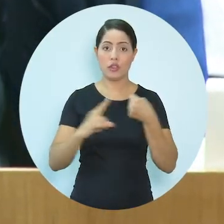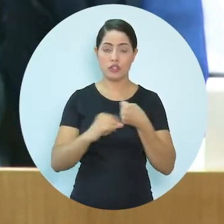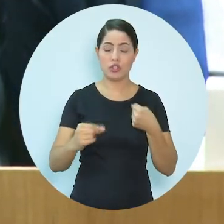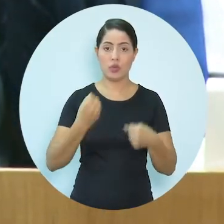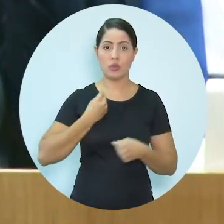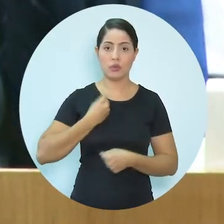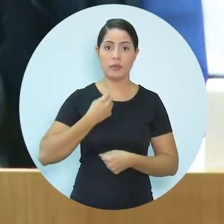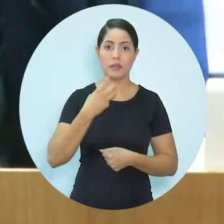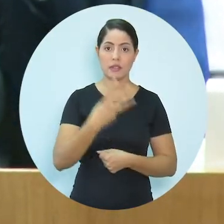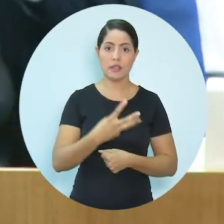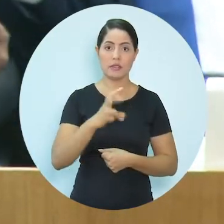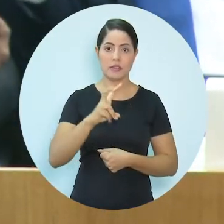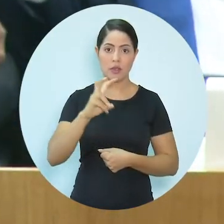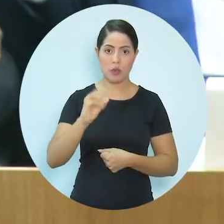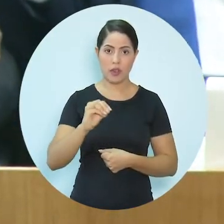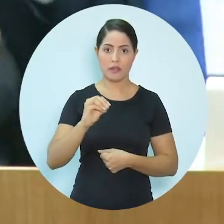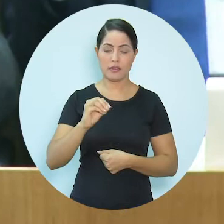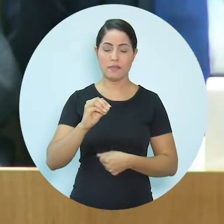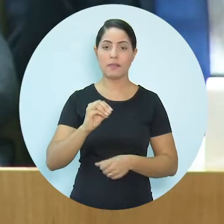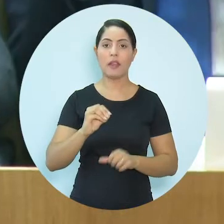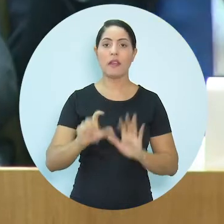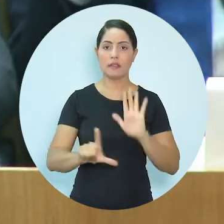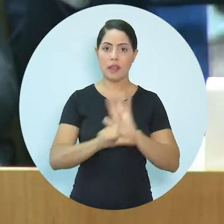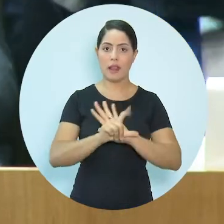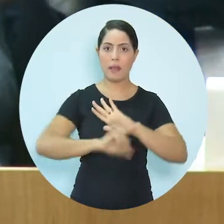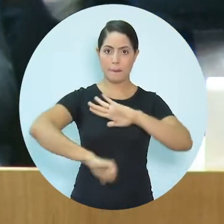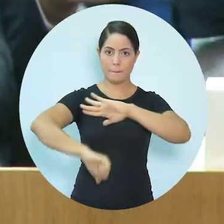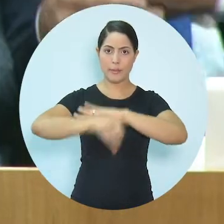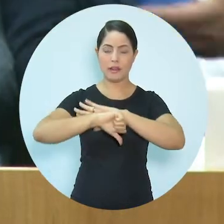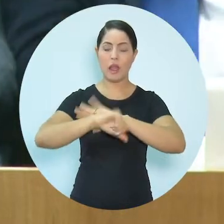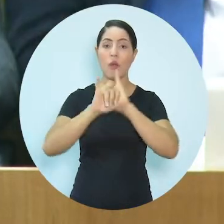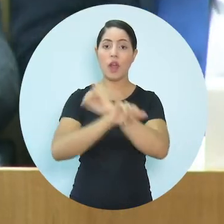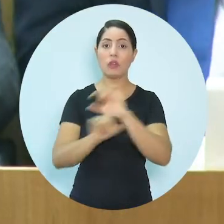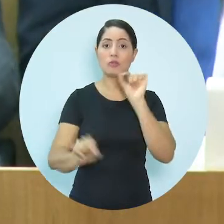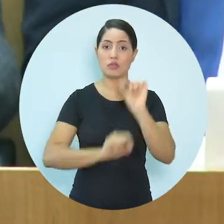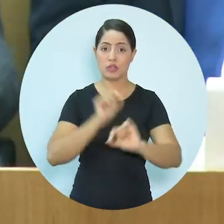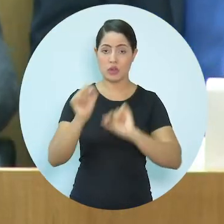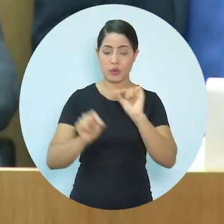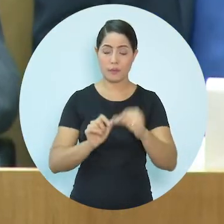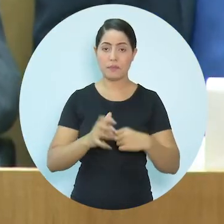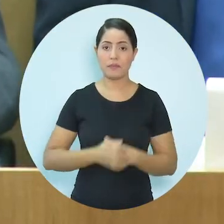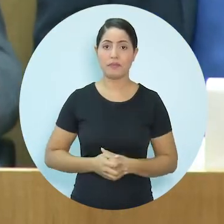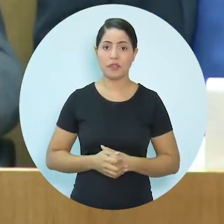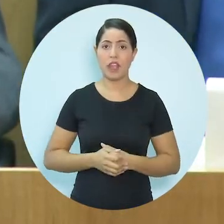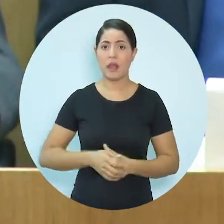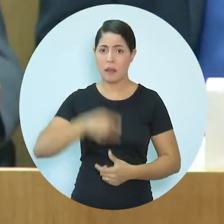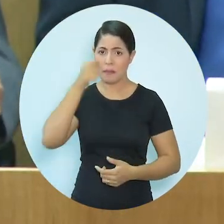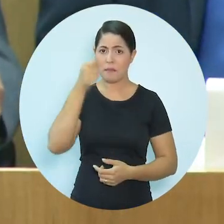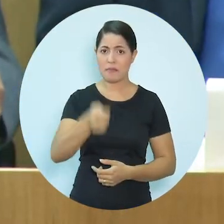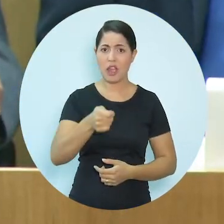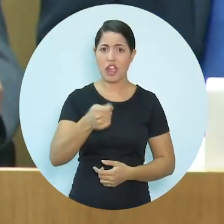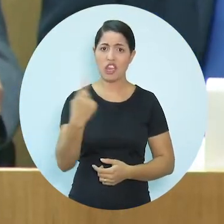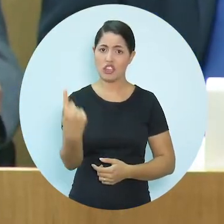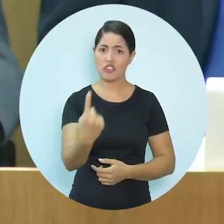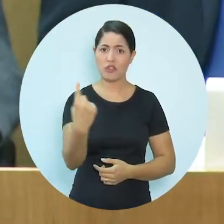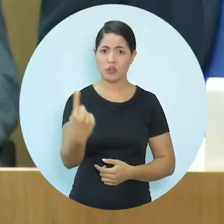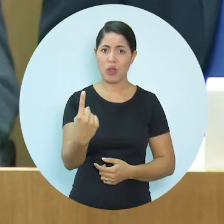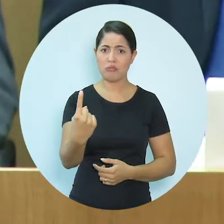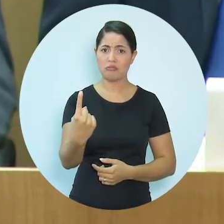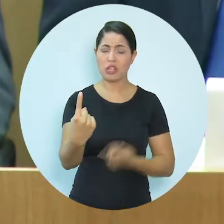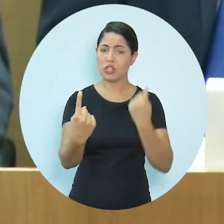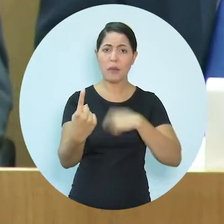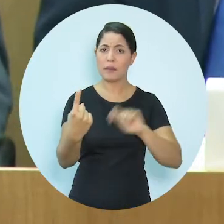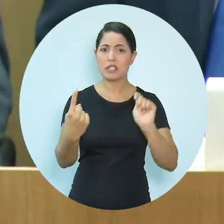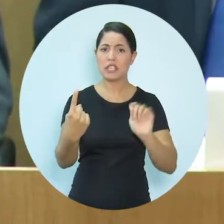artigo 350 do Código Penal tipifica o seguinte: ordenar ou executar medida privativa de liberdade